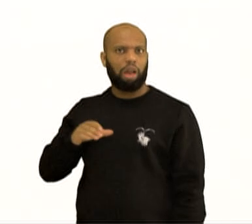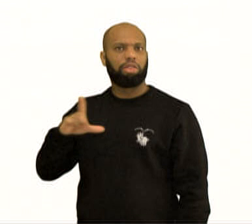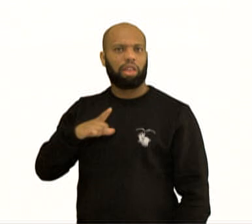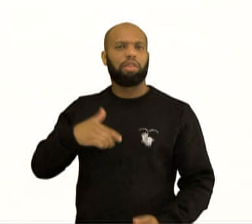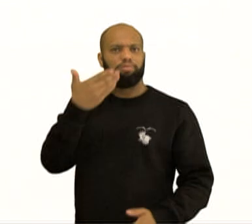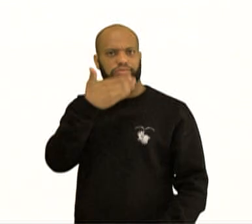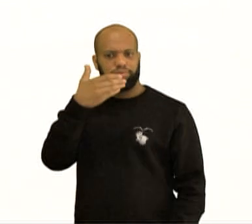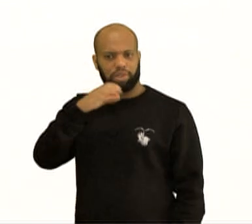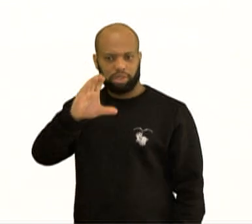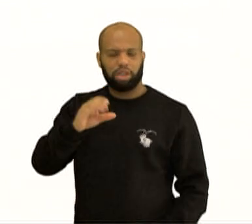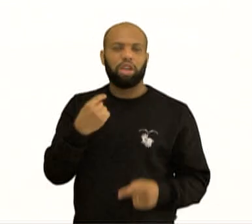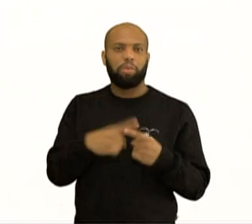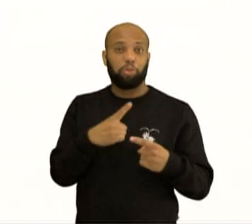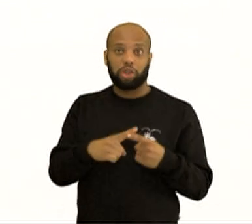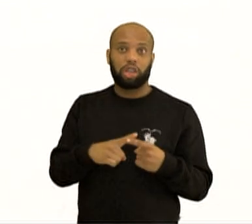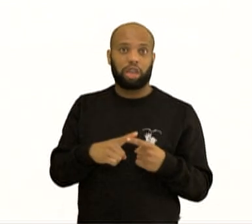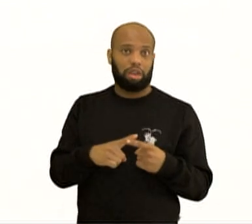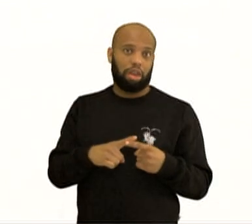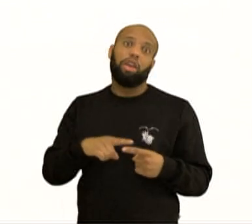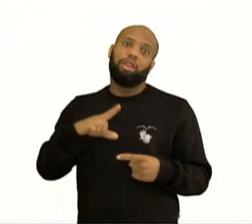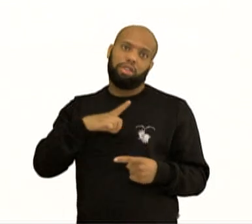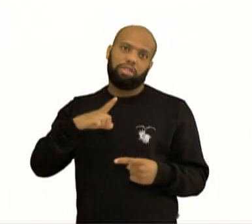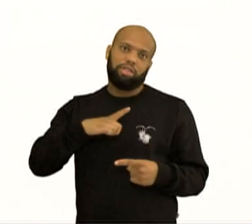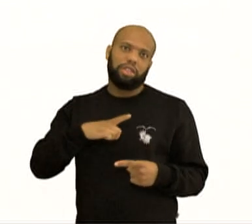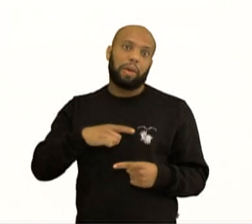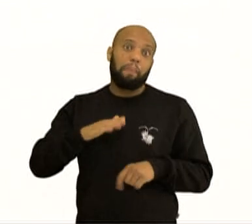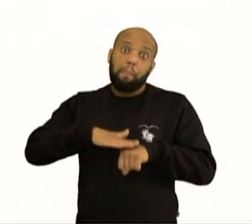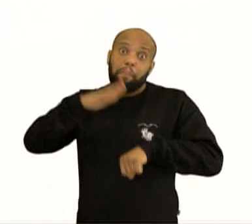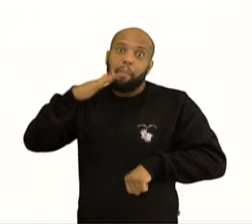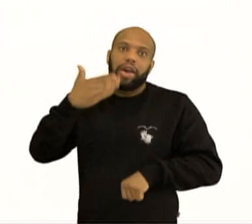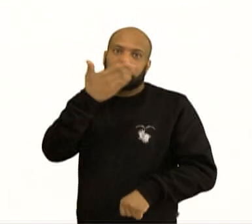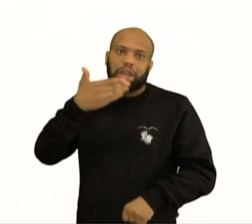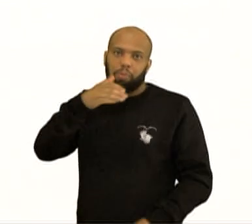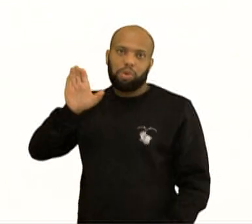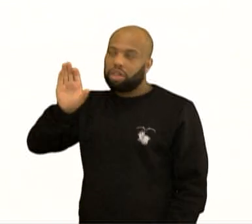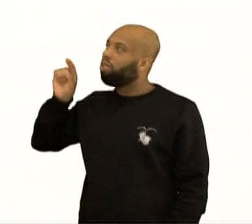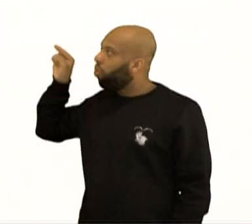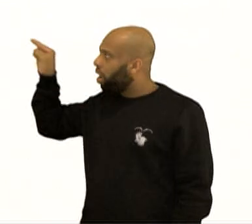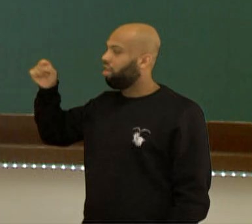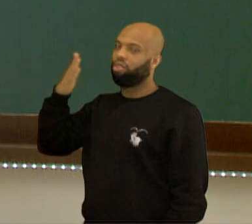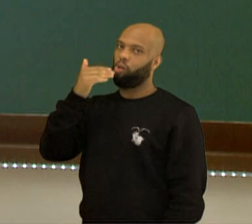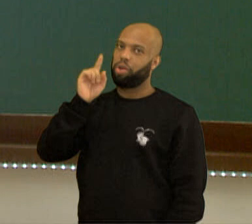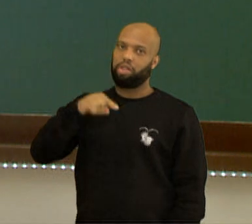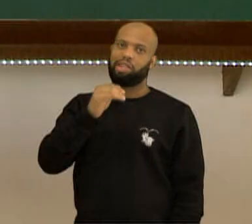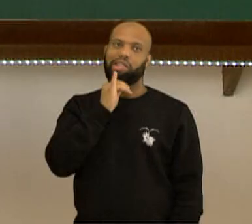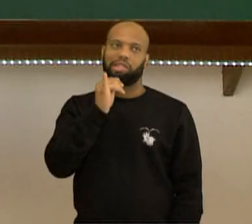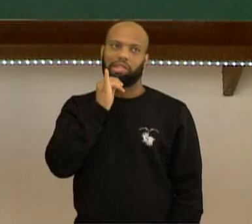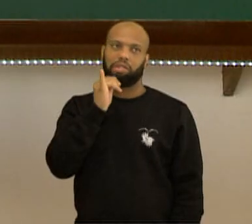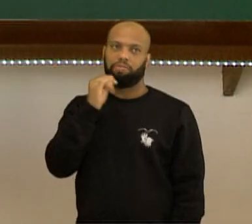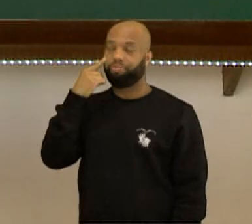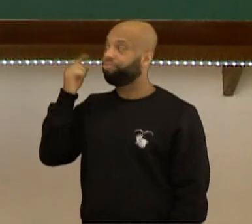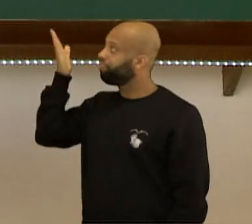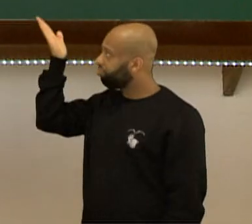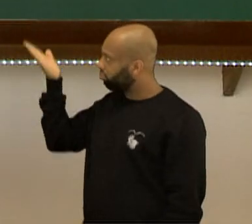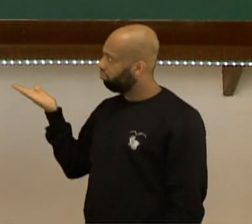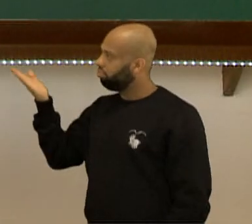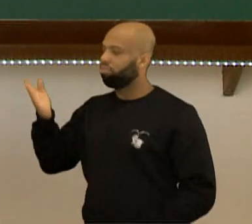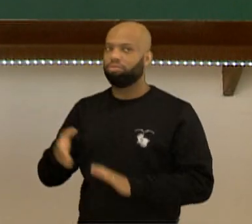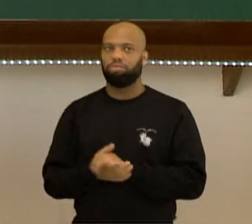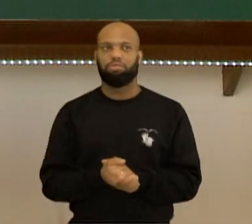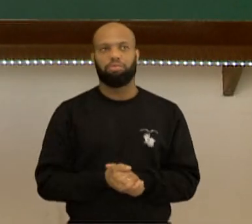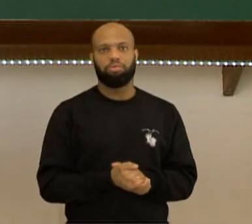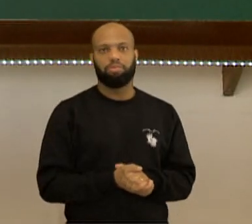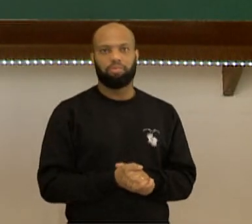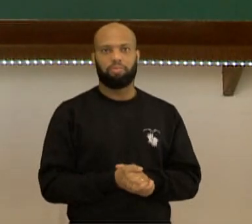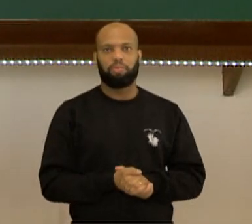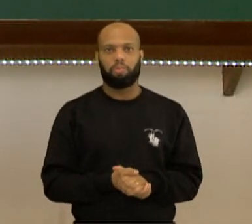nenhum alimento é 100% composto por carboidrato. Mas esses são exemplos de alimentos que são ricos em carboidrato, ou seja,